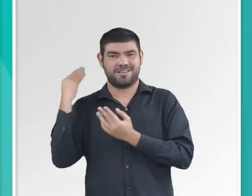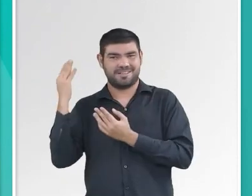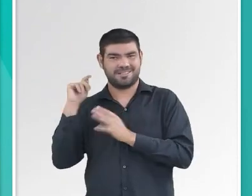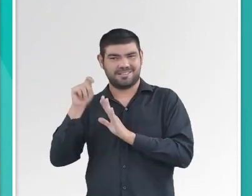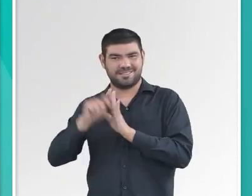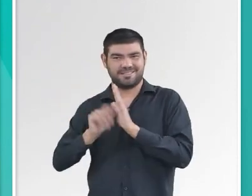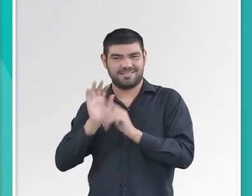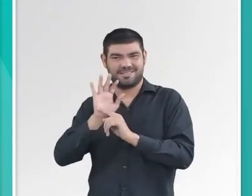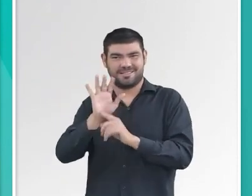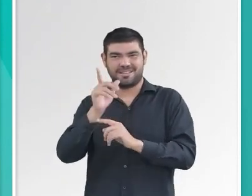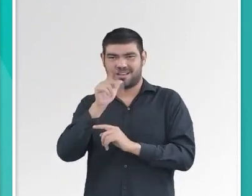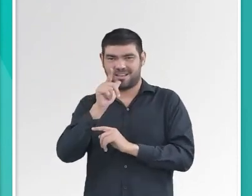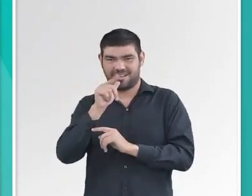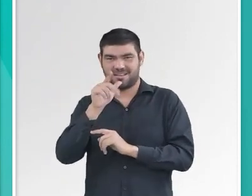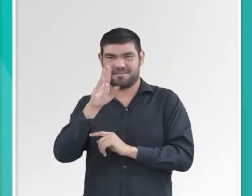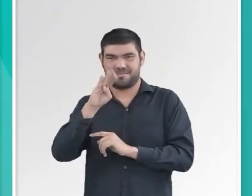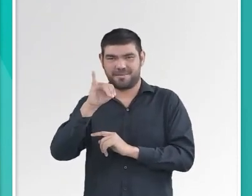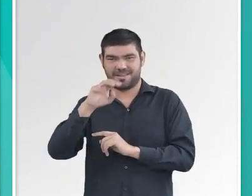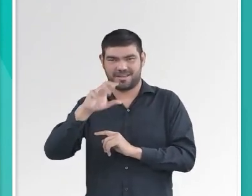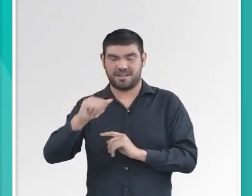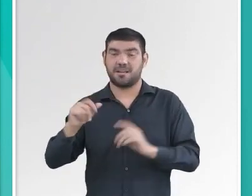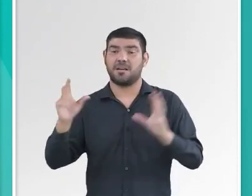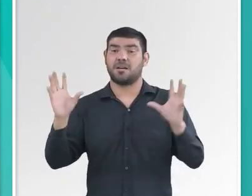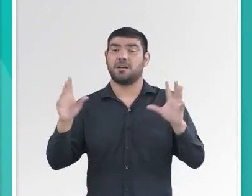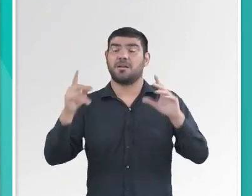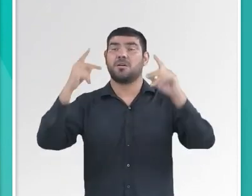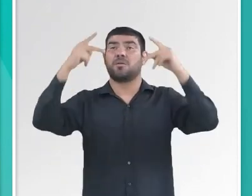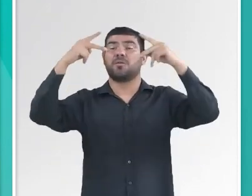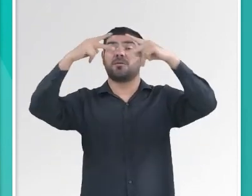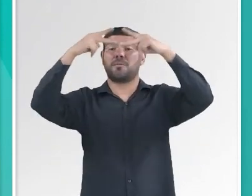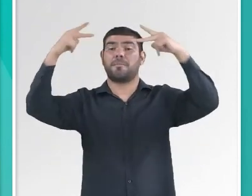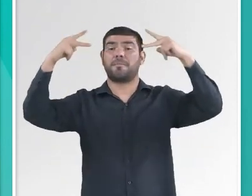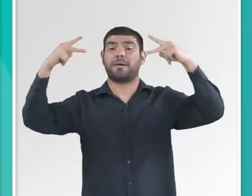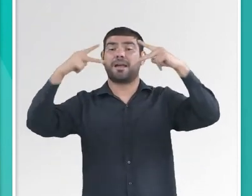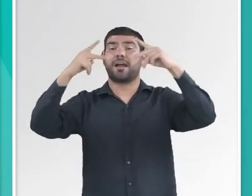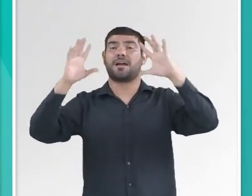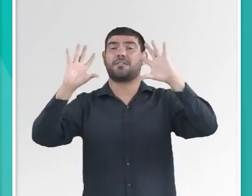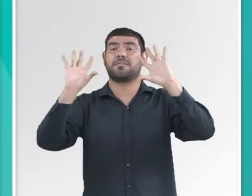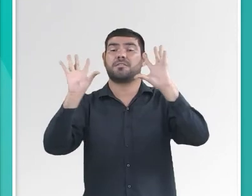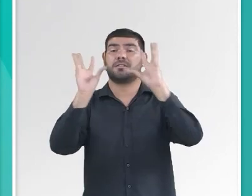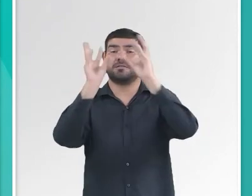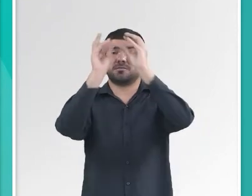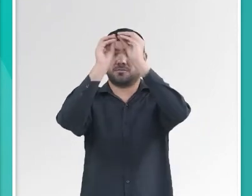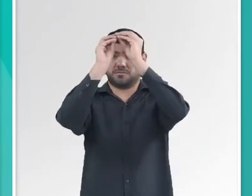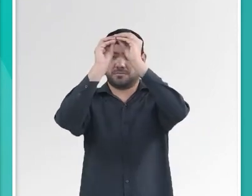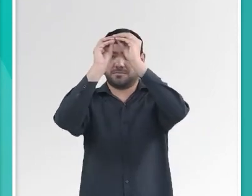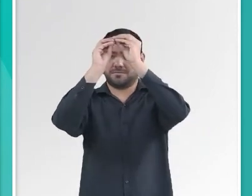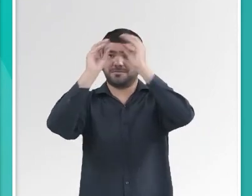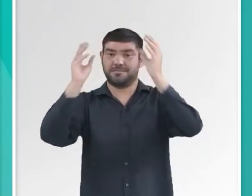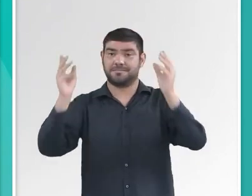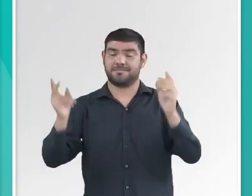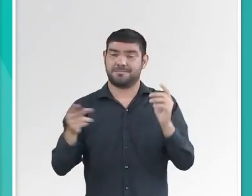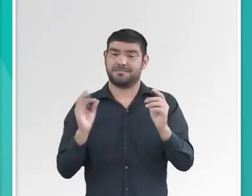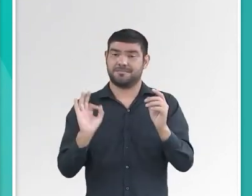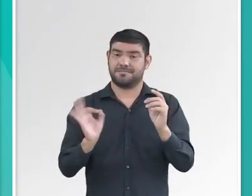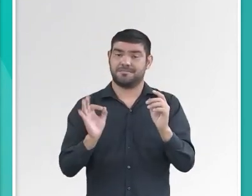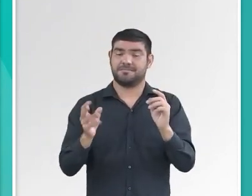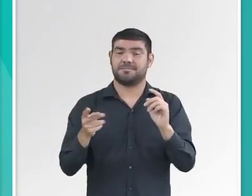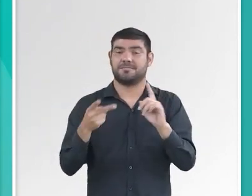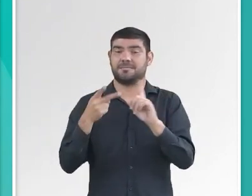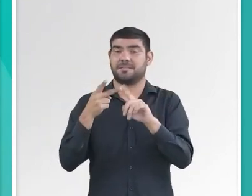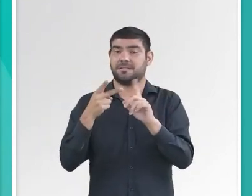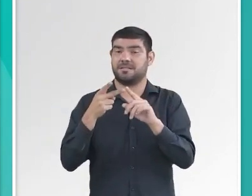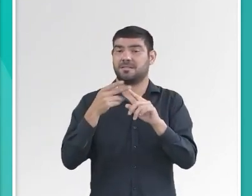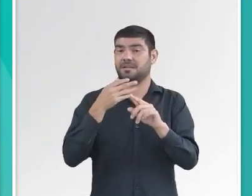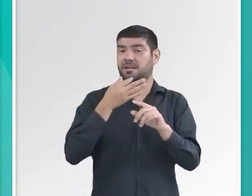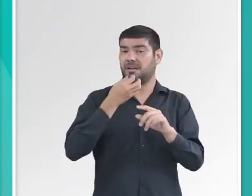Um parágrafo fazendo um breve resumo, contando aspectos sobre o objeto que está sendo resenhado, sobre a festa, certo? Outros